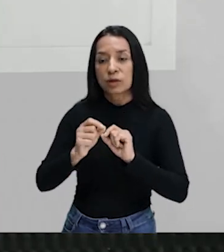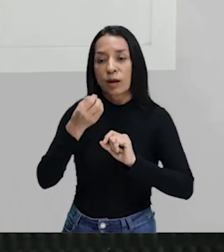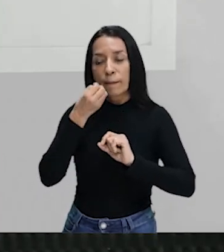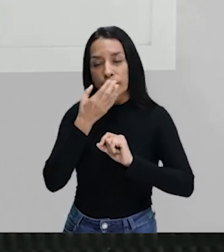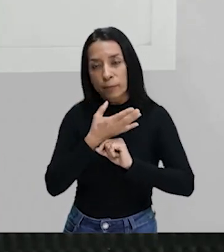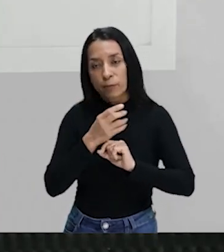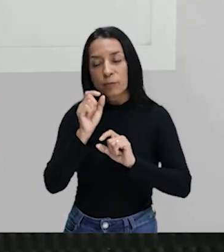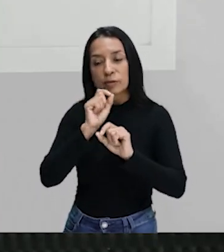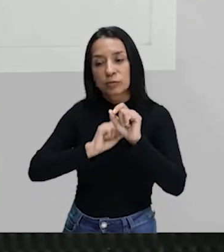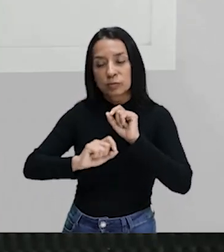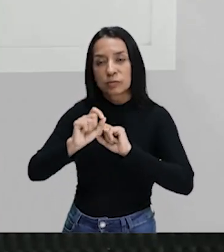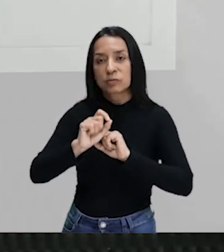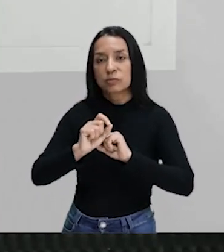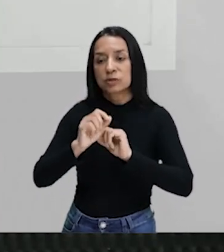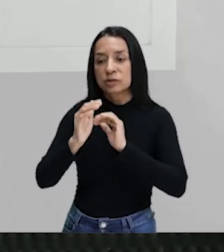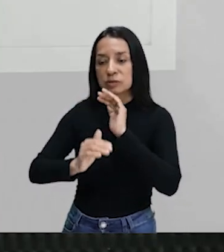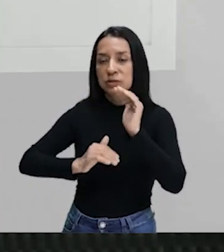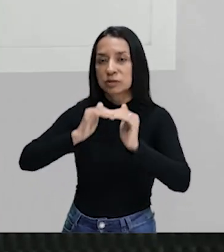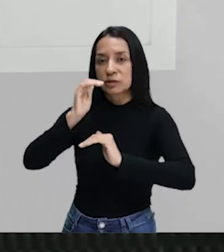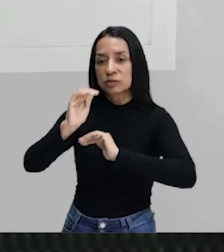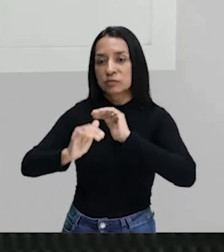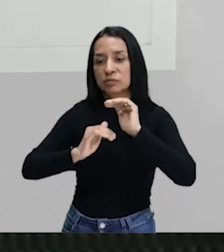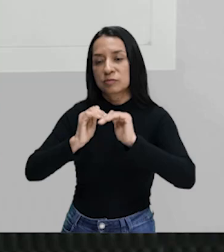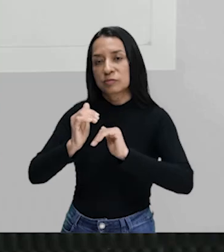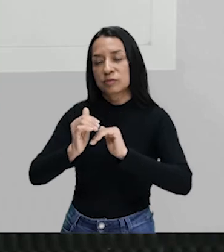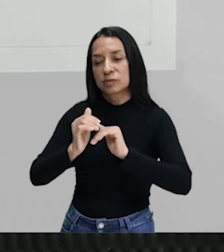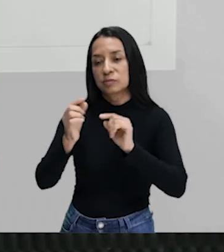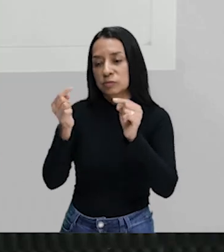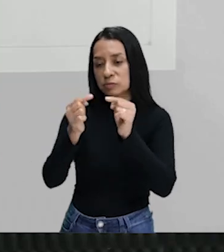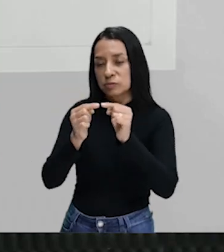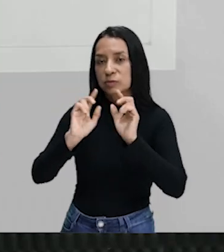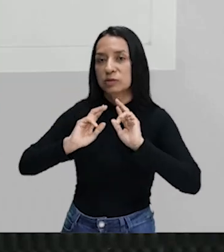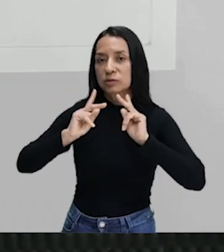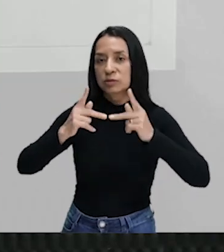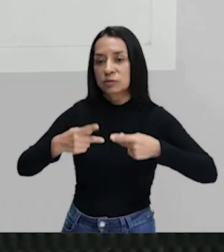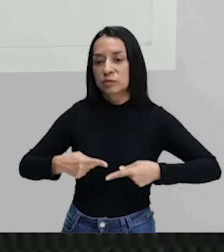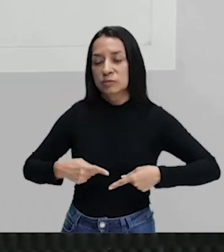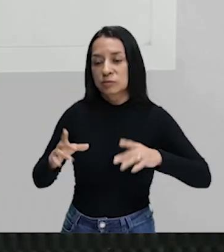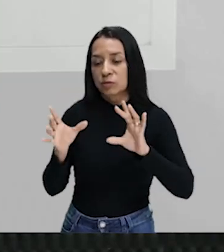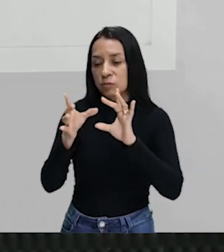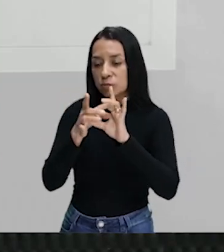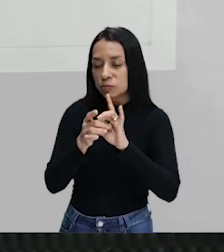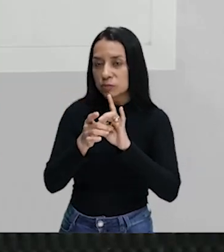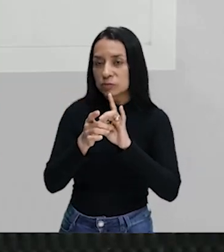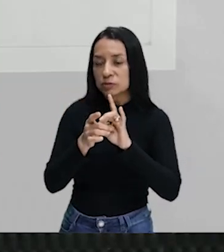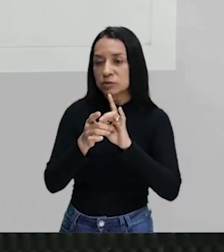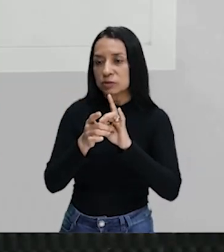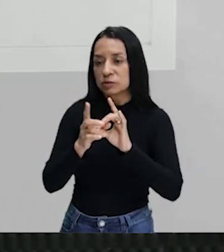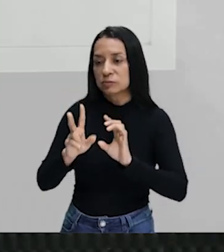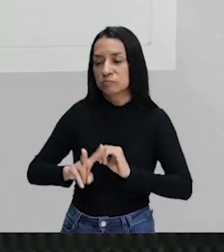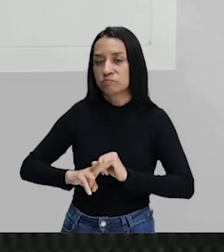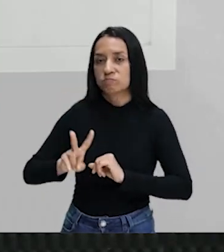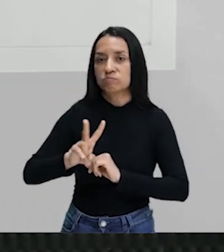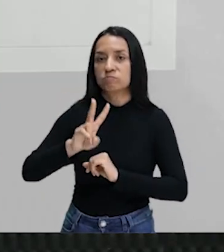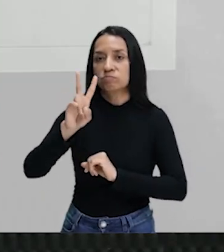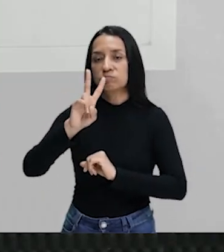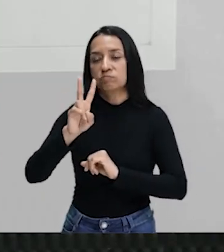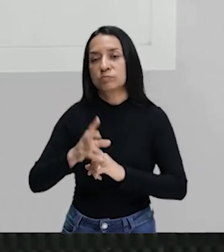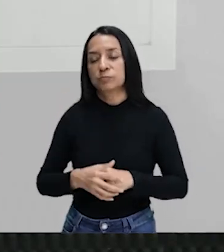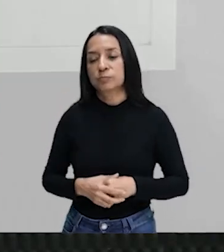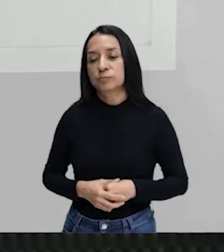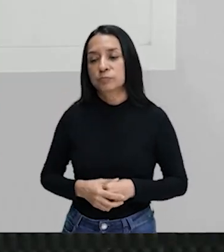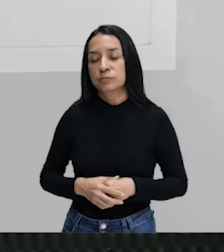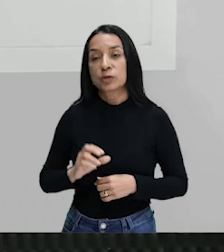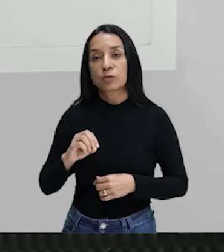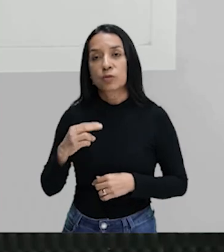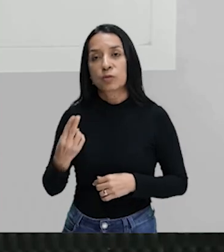nós construímos enquanto humanidade unida, solidária, virtuosa,